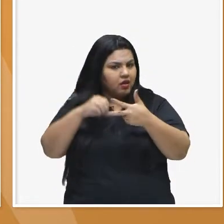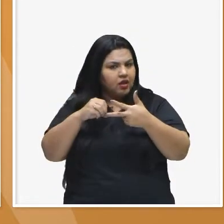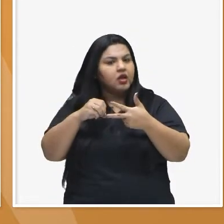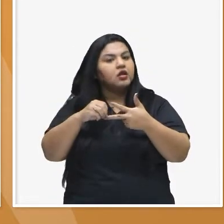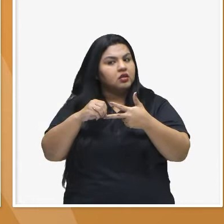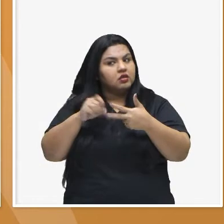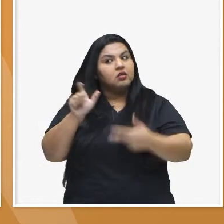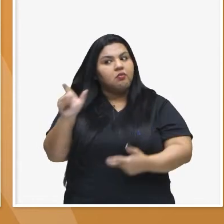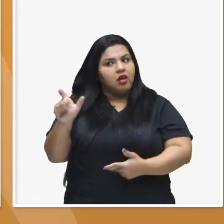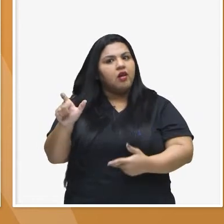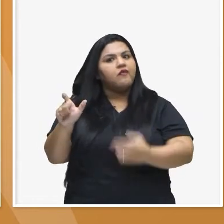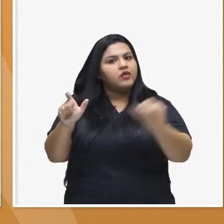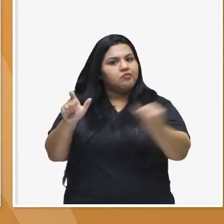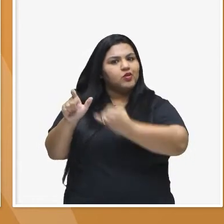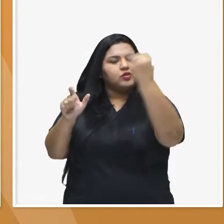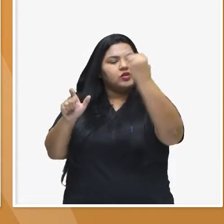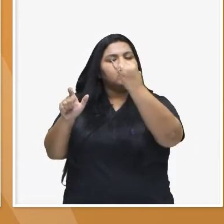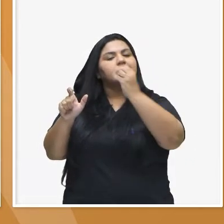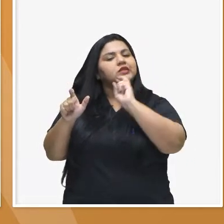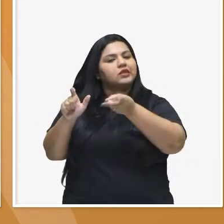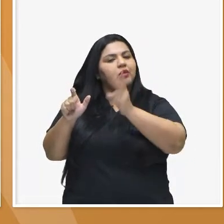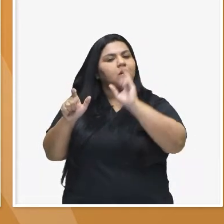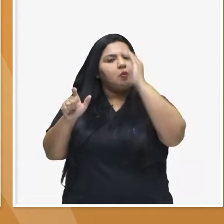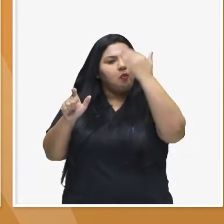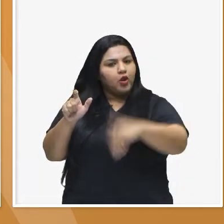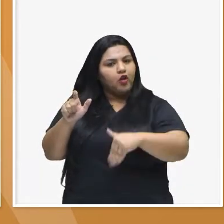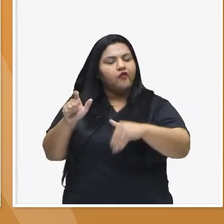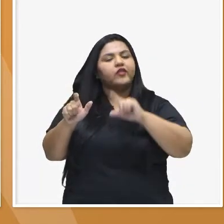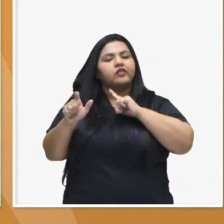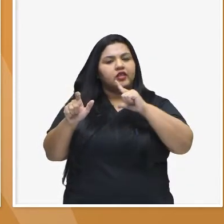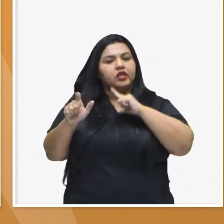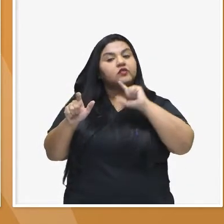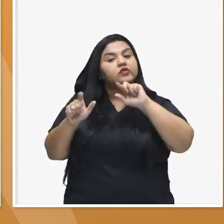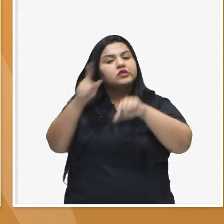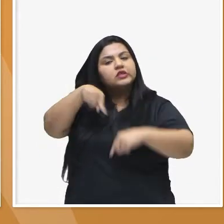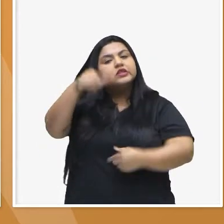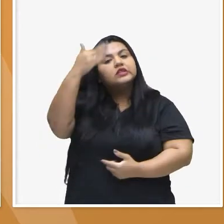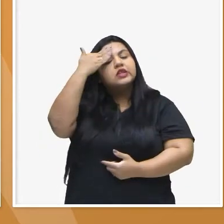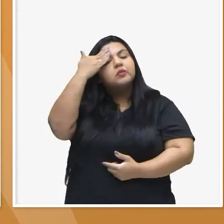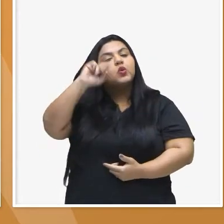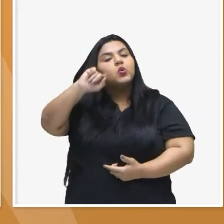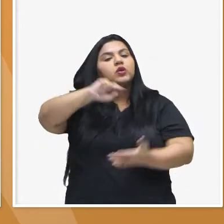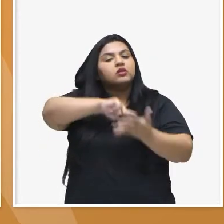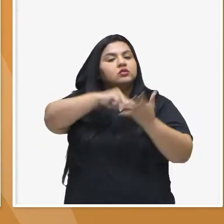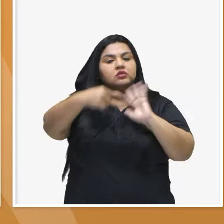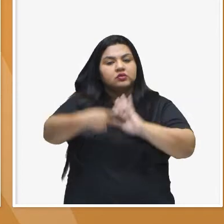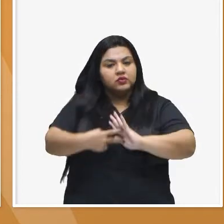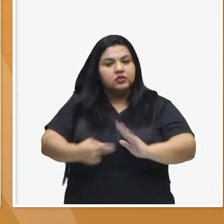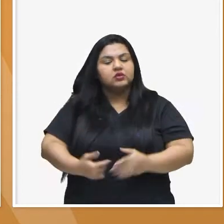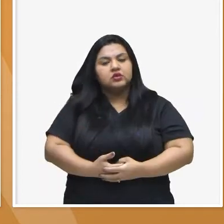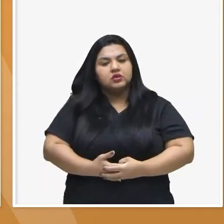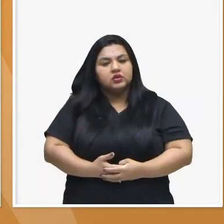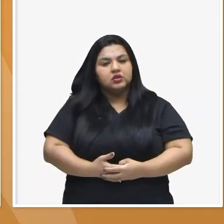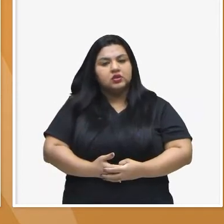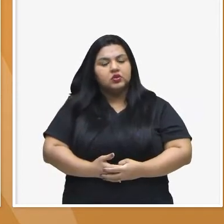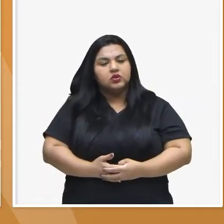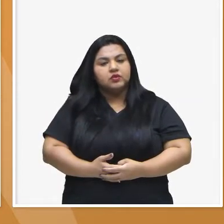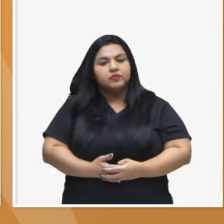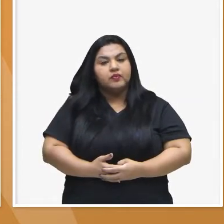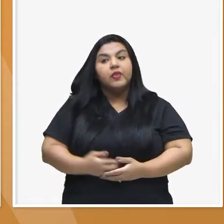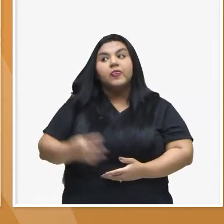cai, aparece lá. E vocês têm que saber, né, o que significa. Então, vamos ver aí a teoria do conhecimento